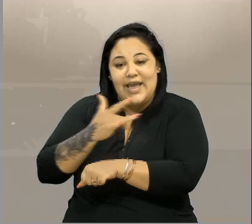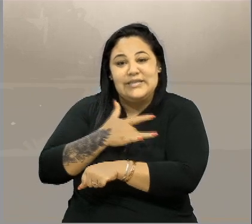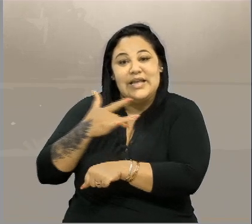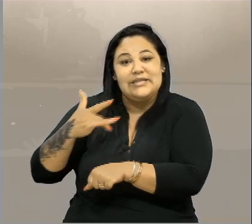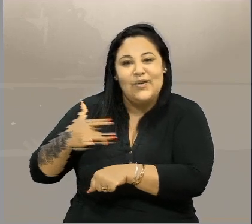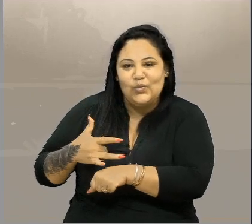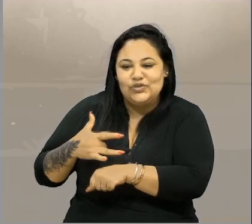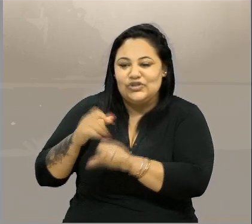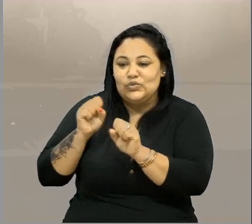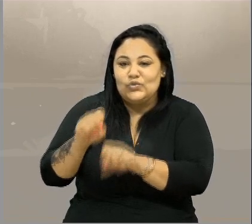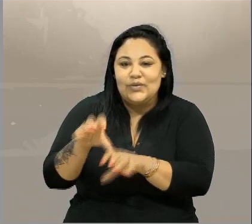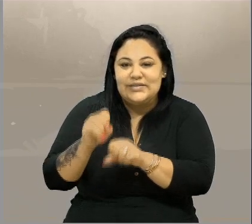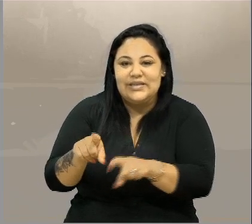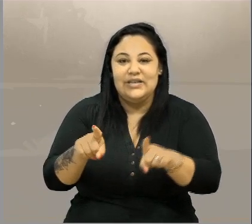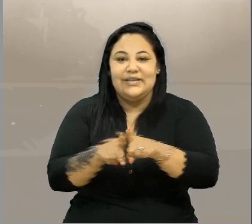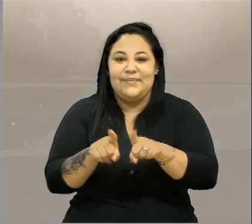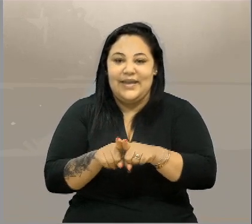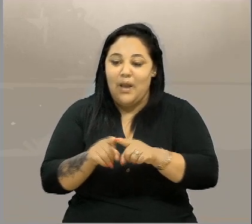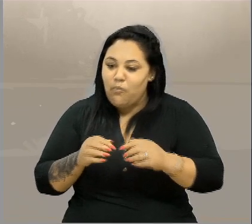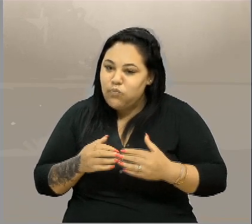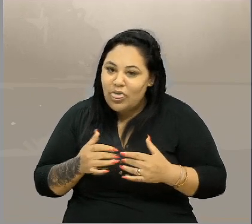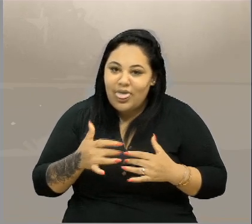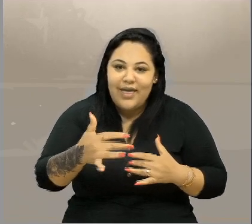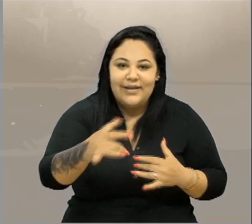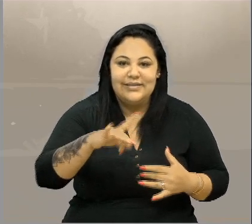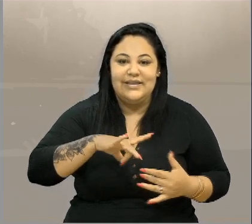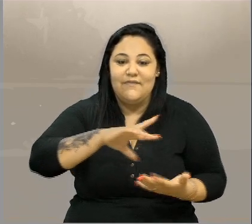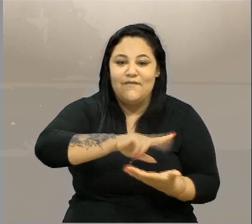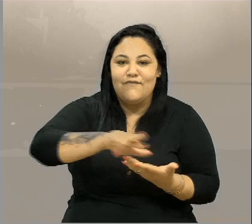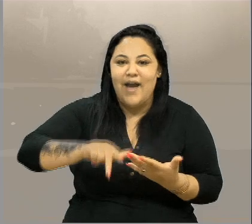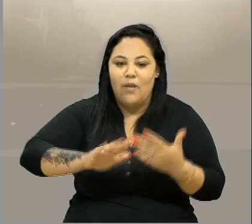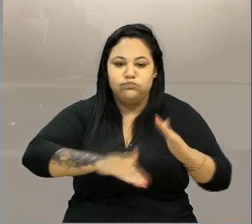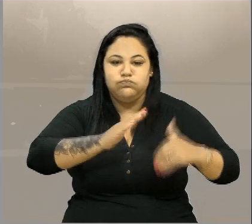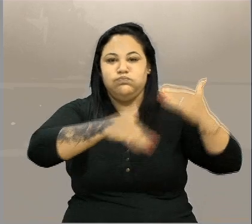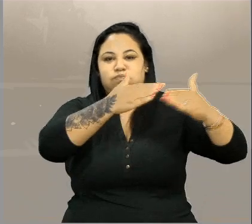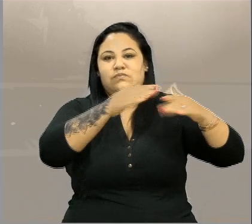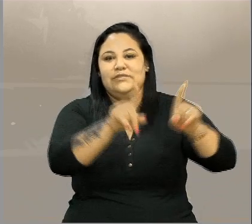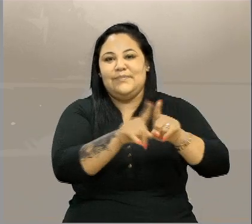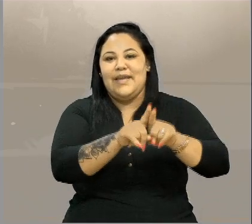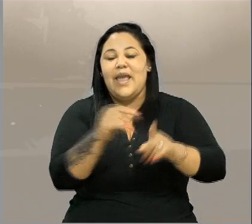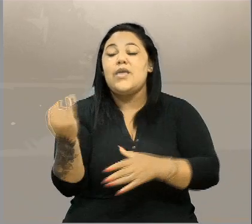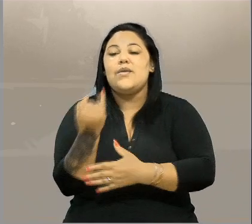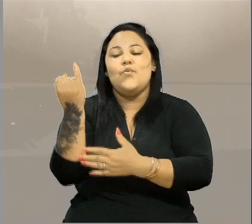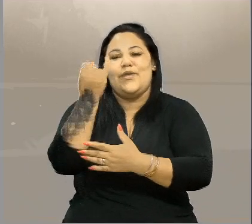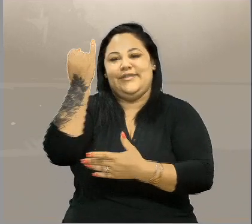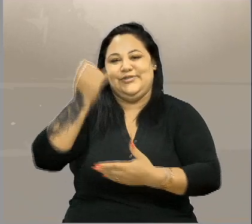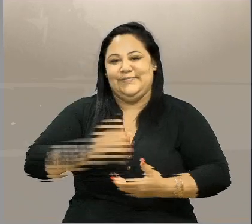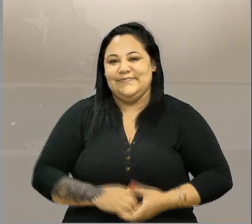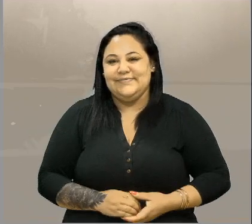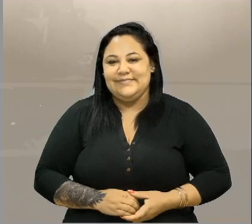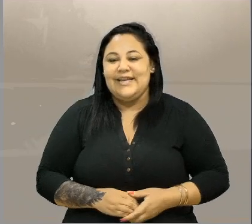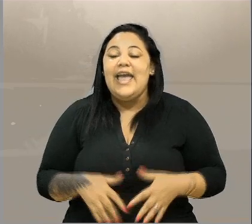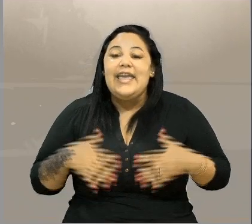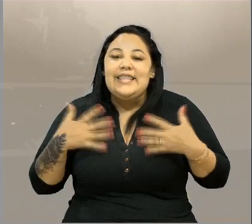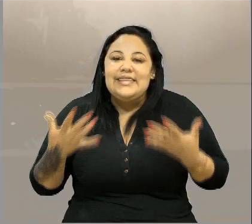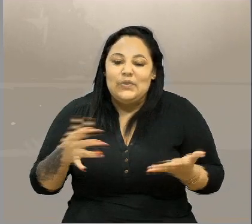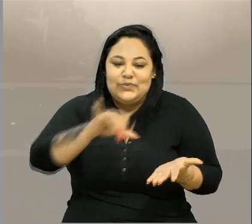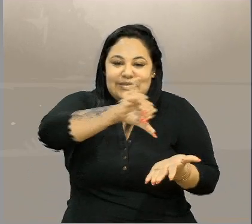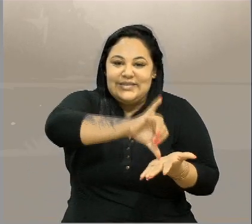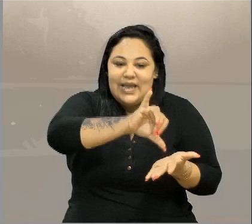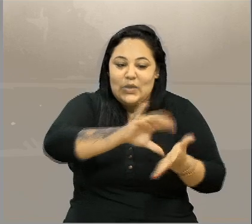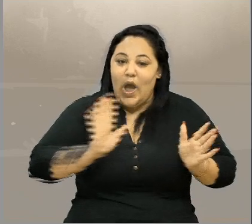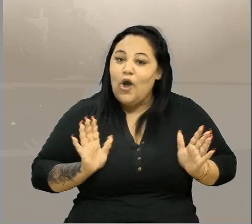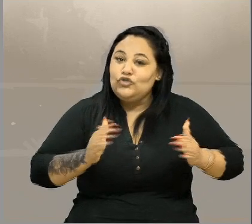da saúde, da educação, e de lá para cá a gente teve inúmeros avanços importantíssimos, né? Então, o Centro de Autismo foi